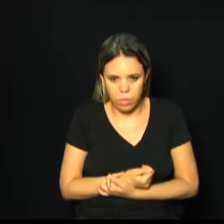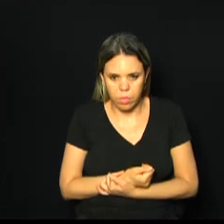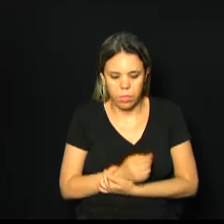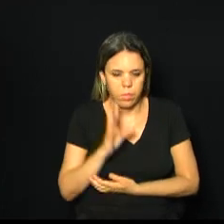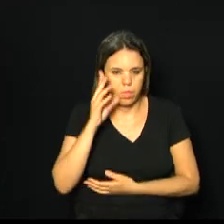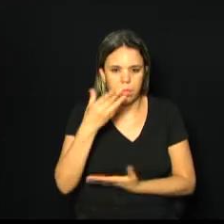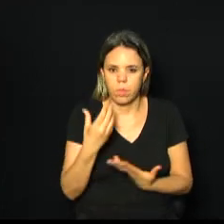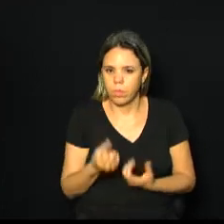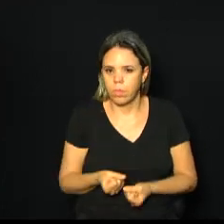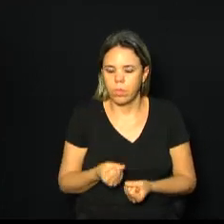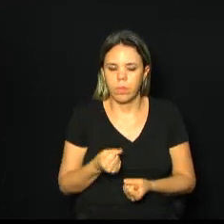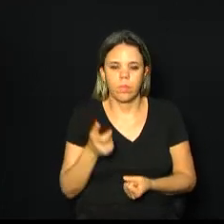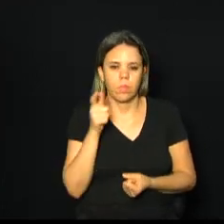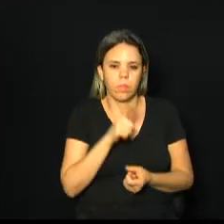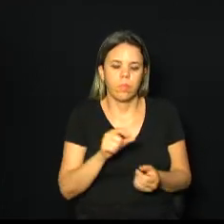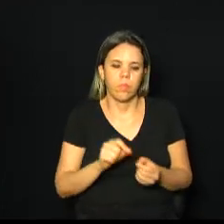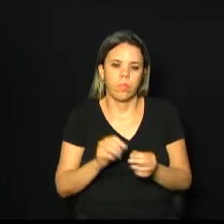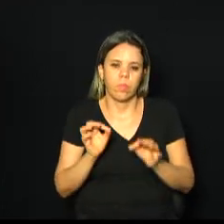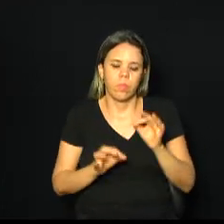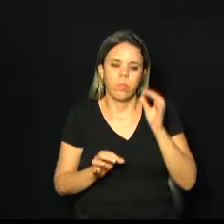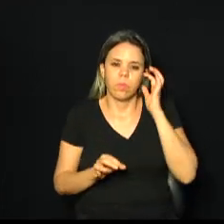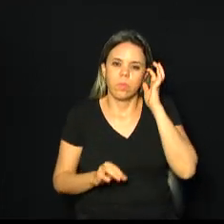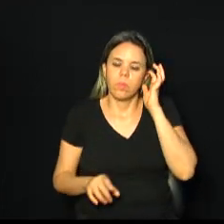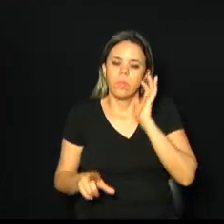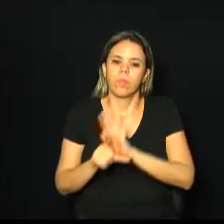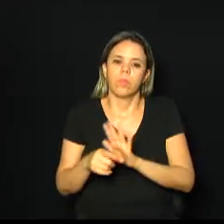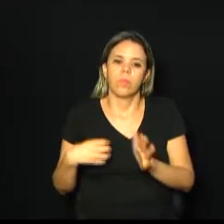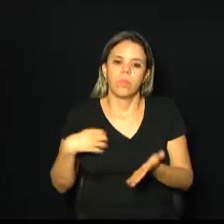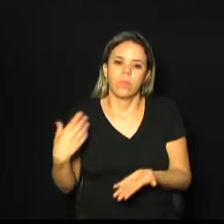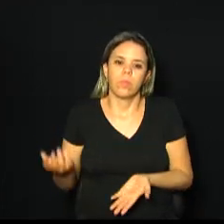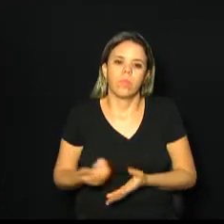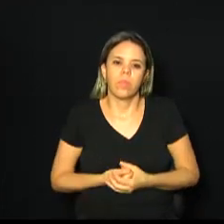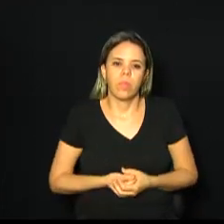entenda que você consegue fazer justiça com uma lei dessa forma.